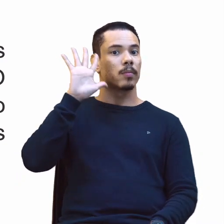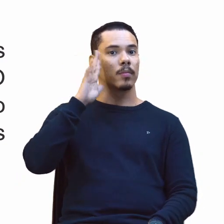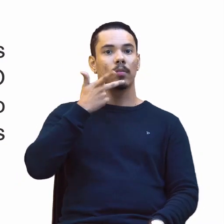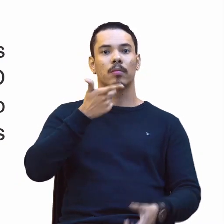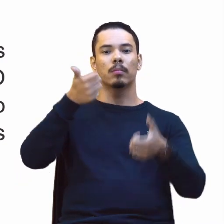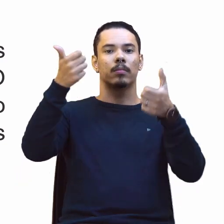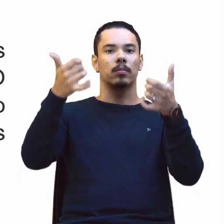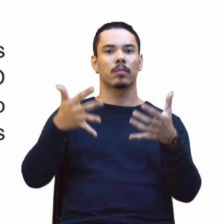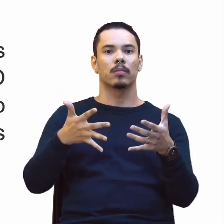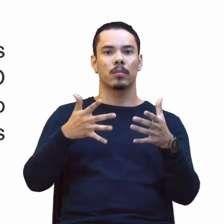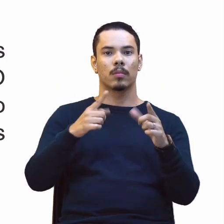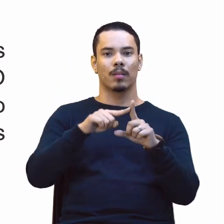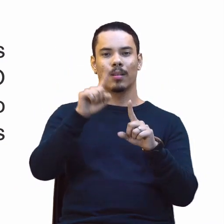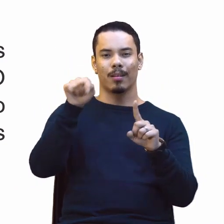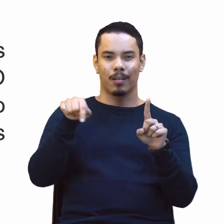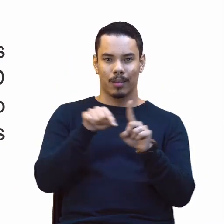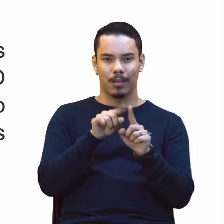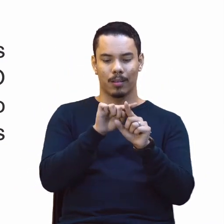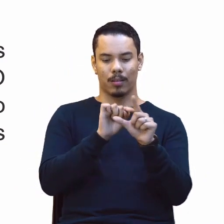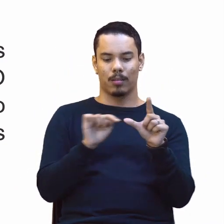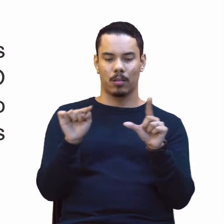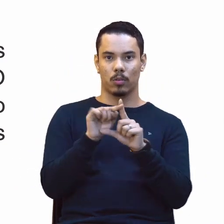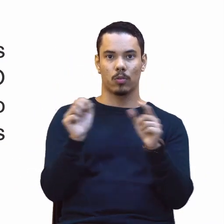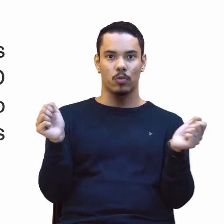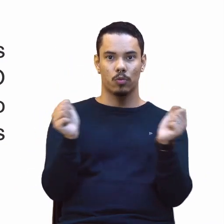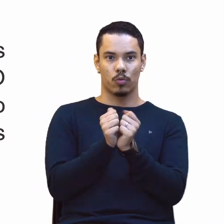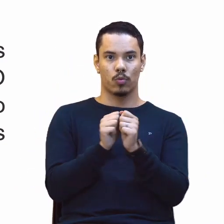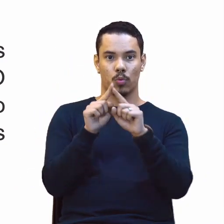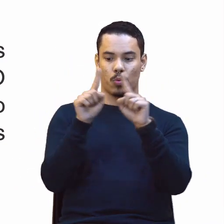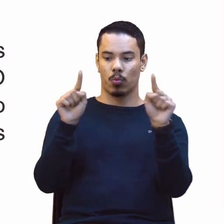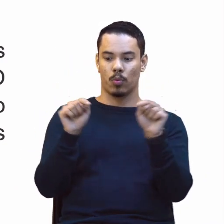um triângulo retângulo, o quadrado da